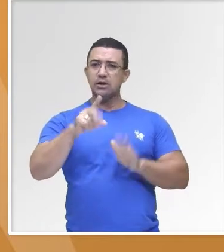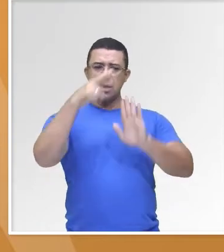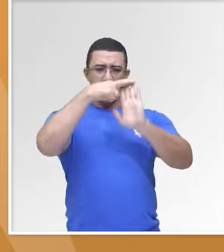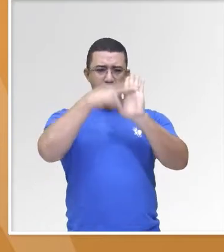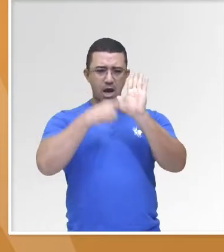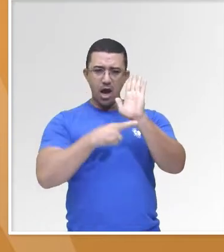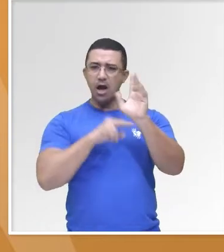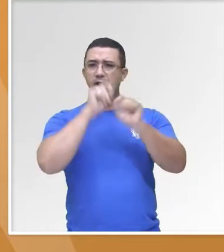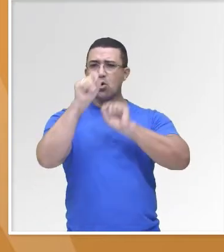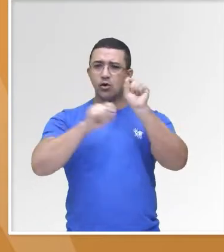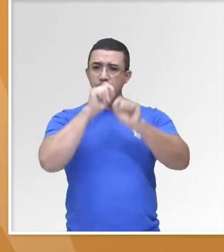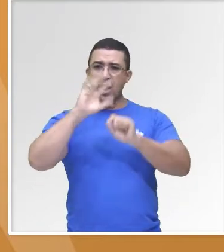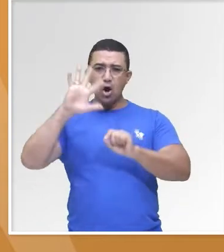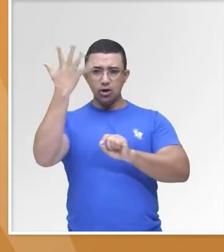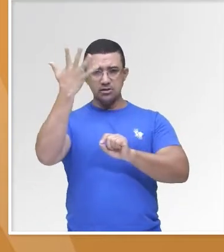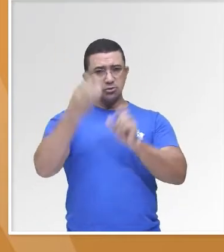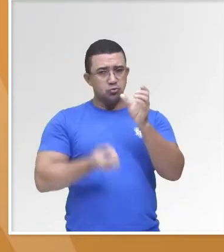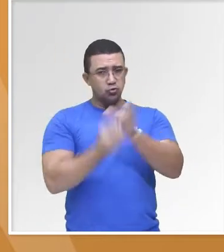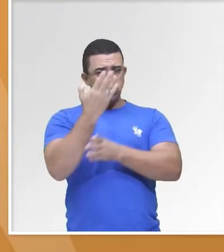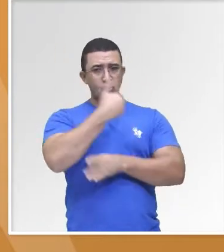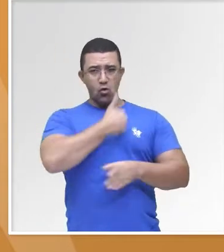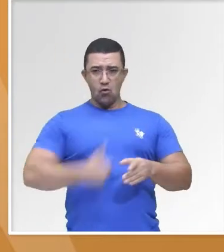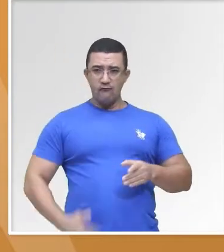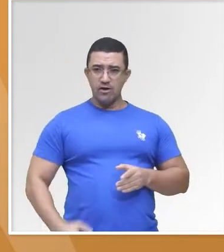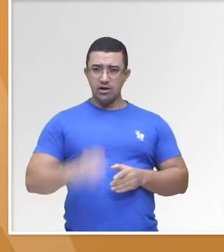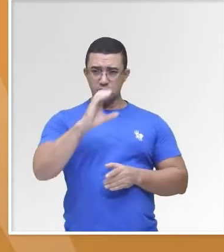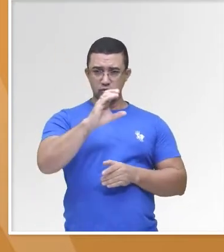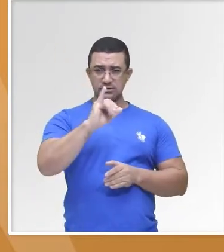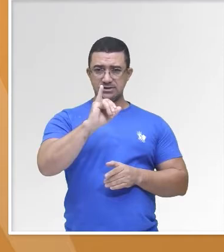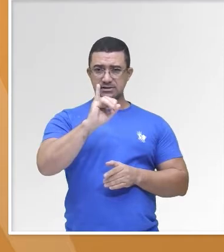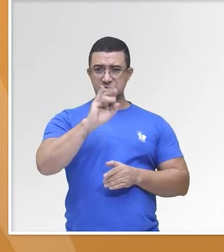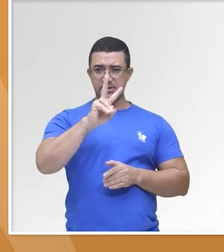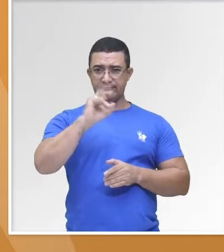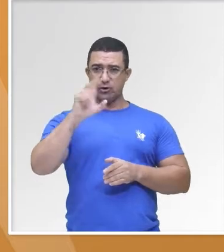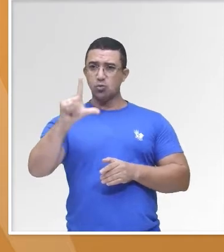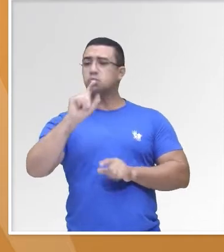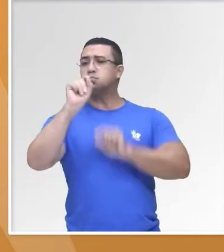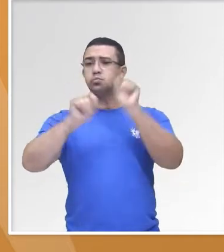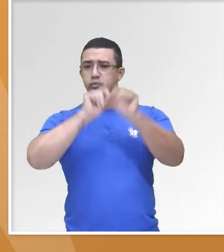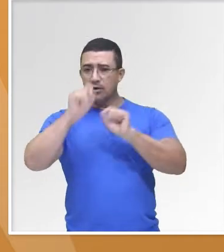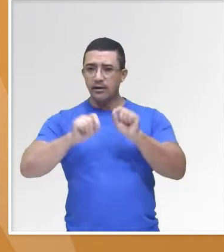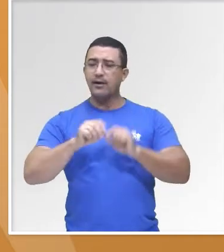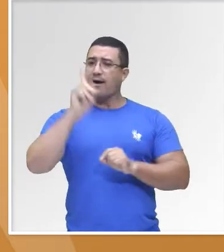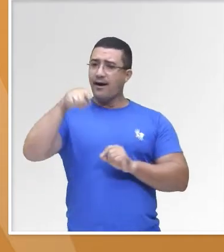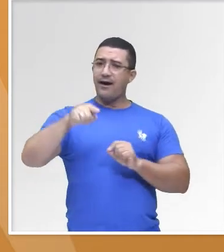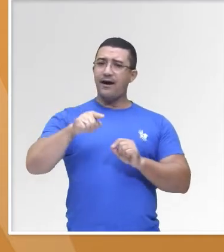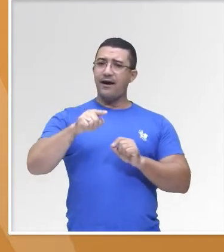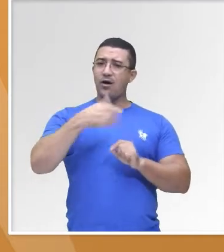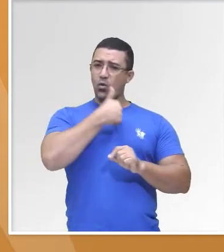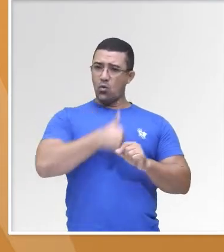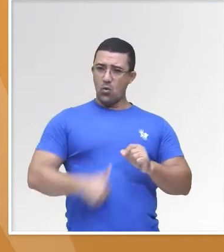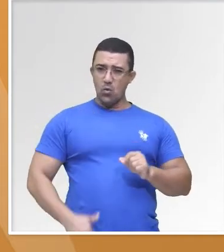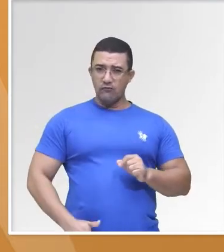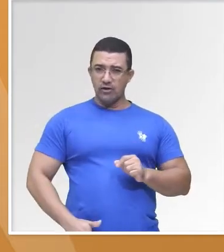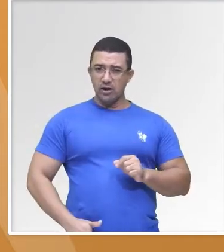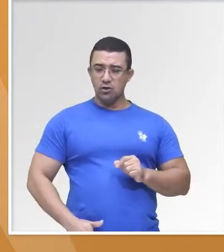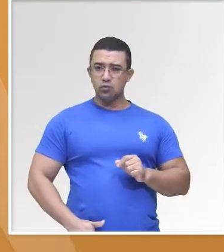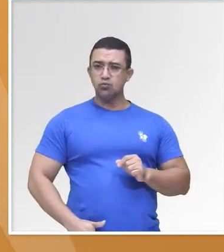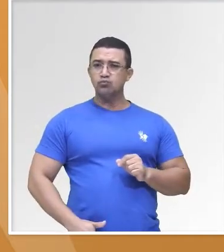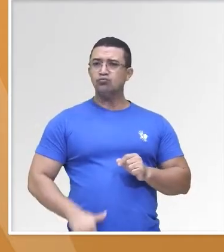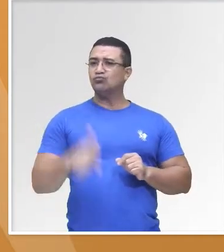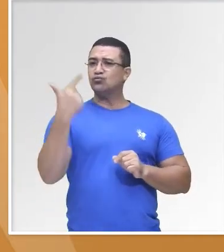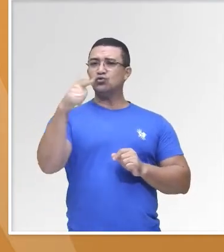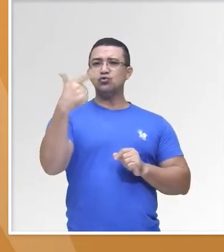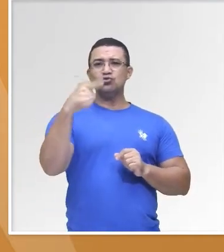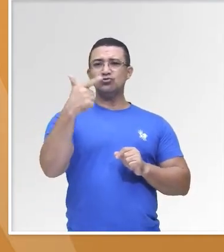sua viabilização. O que seria esse governo civil? Esse governo civil seria um governo que não está associado às